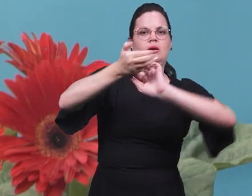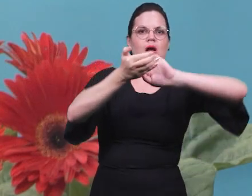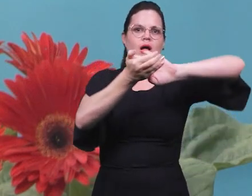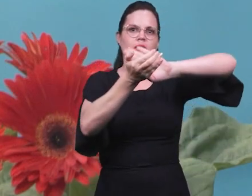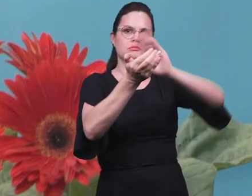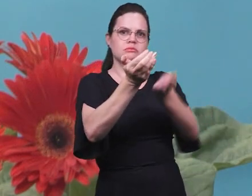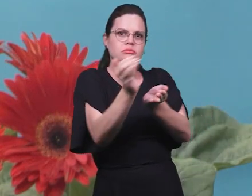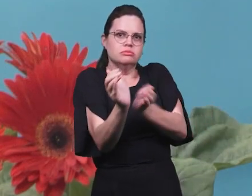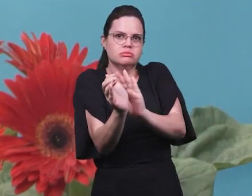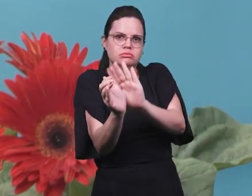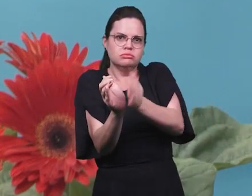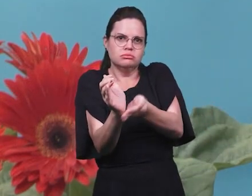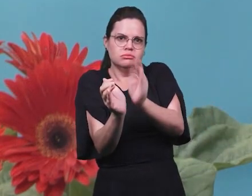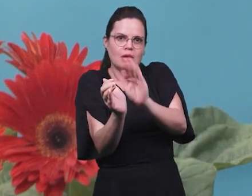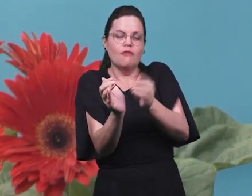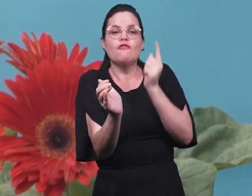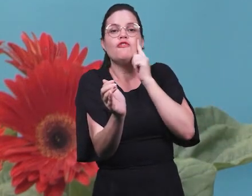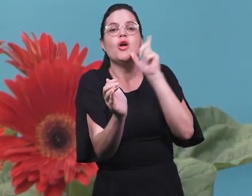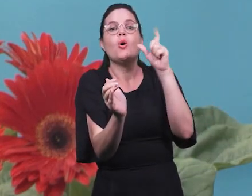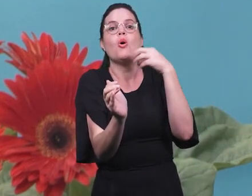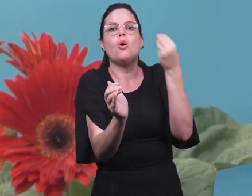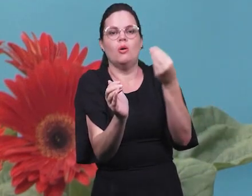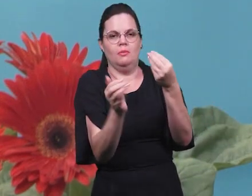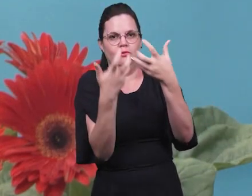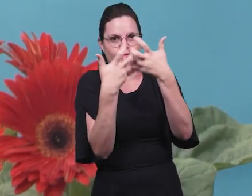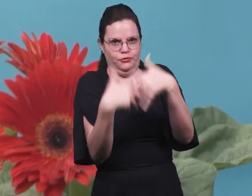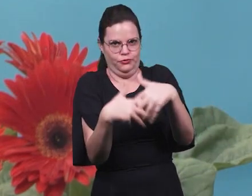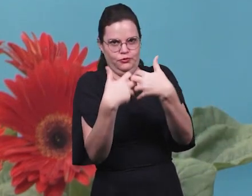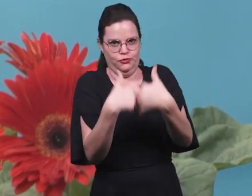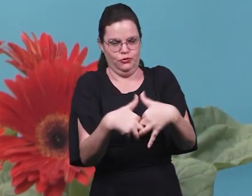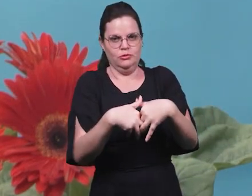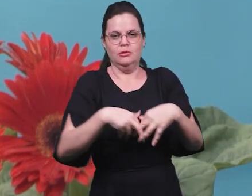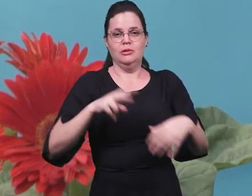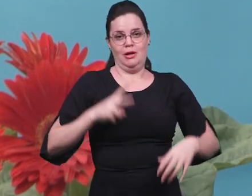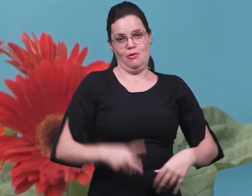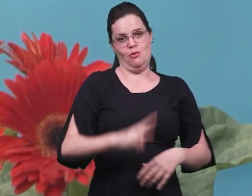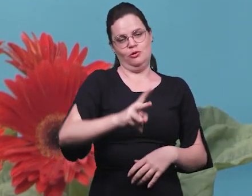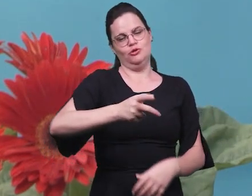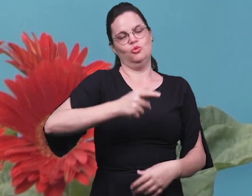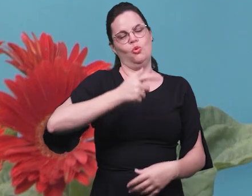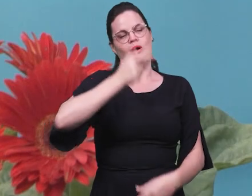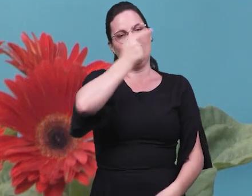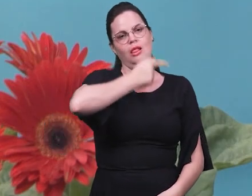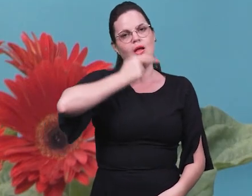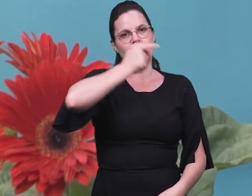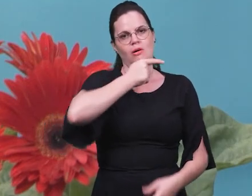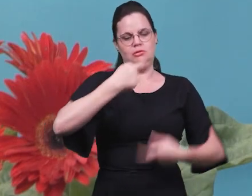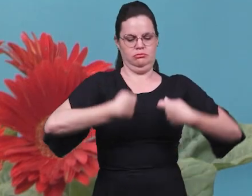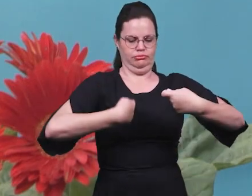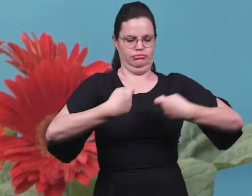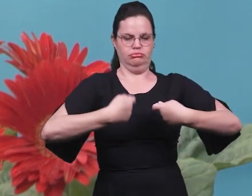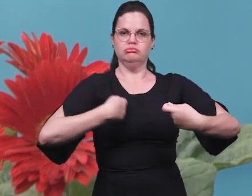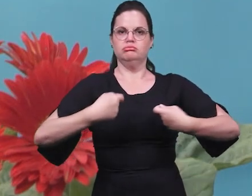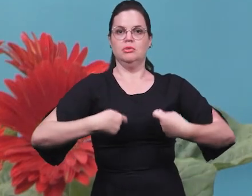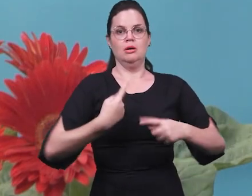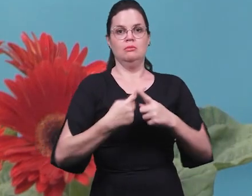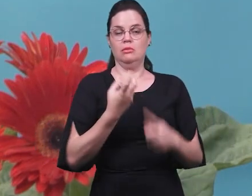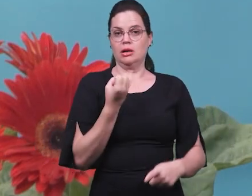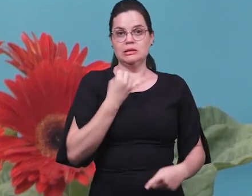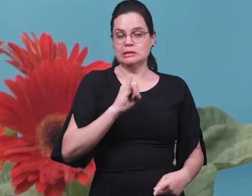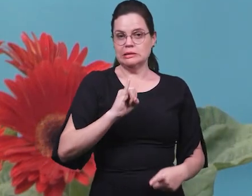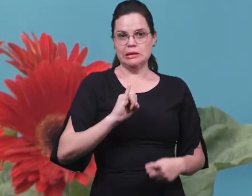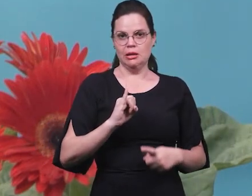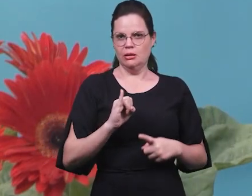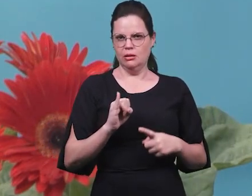e tem que manter os níveis glicêmicos normais, porque vai acontecer, se não mantiver, vai